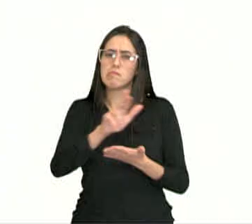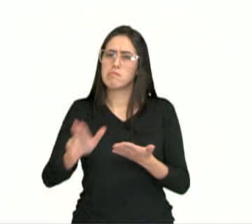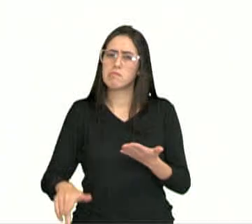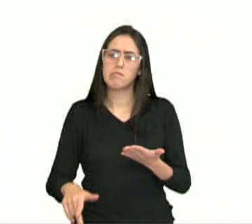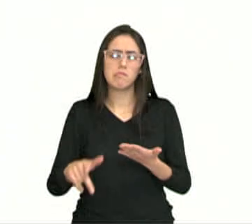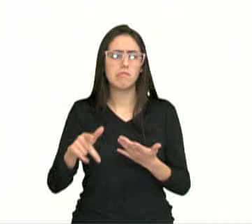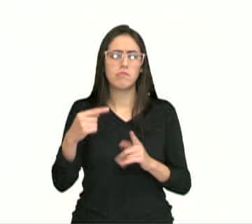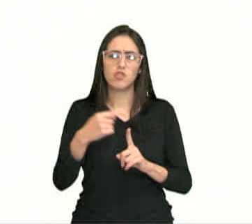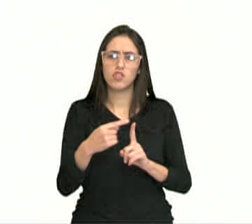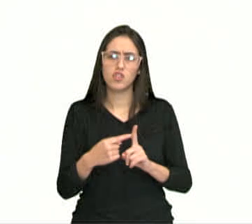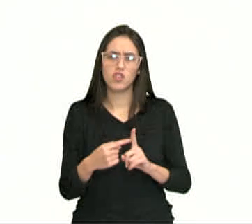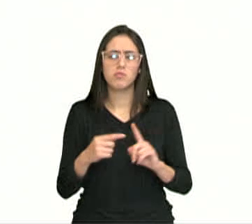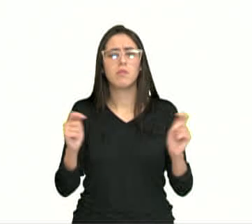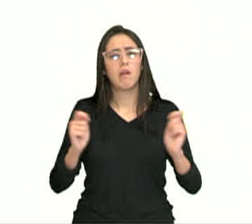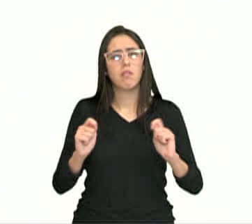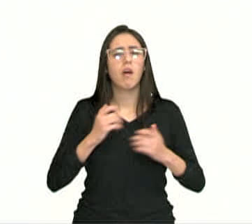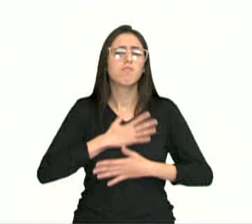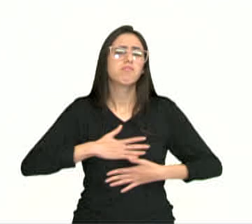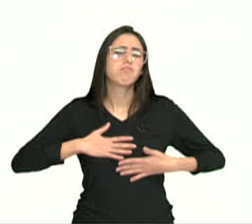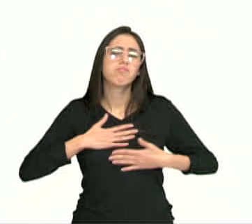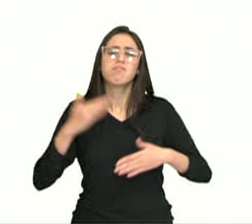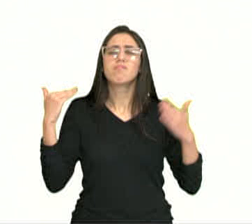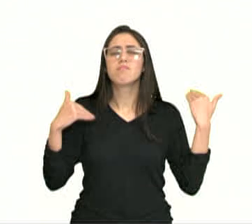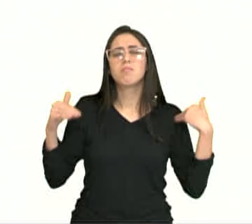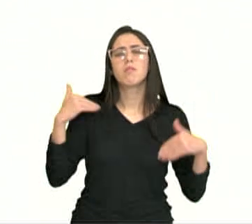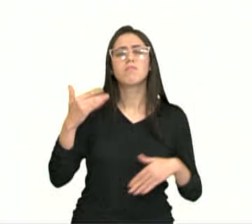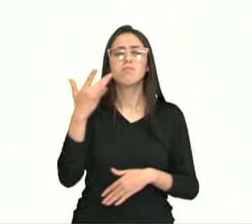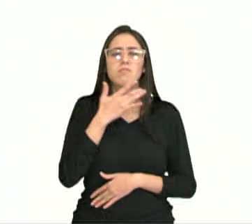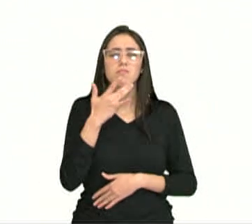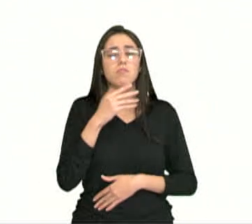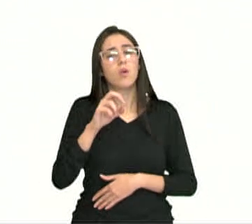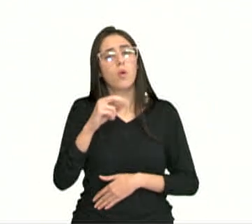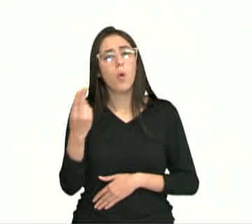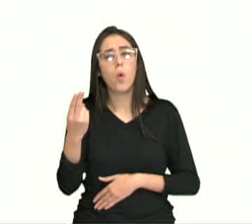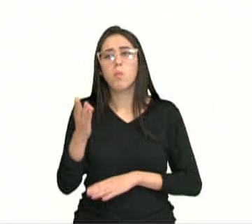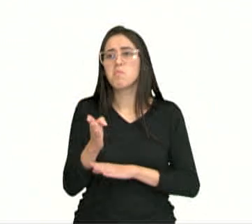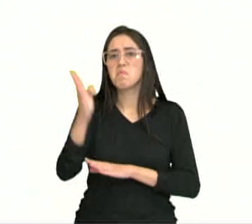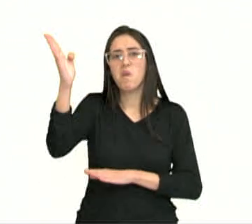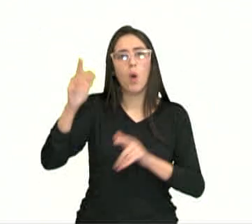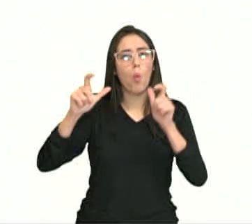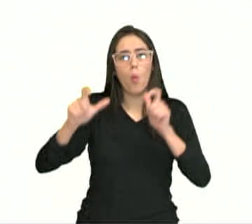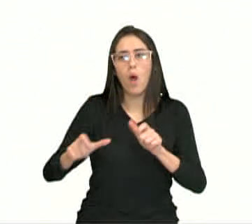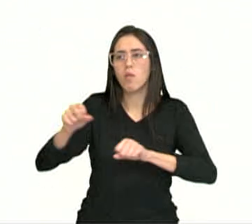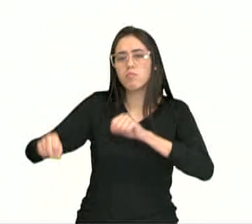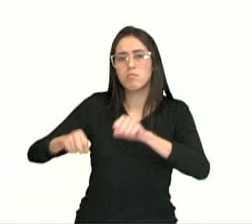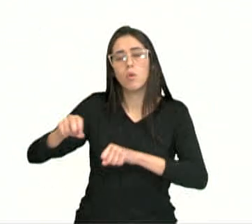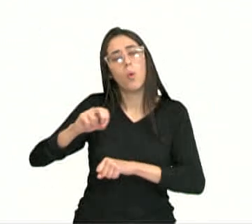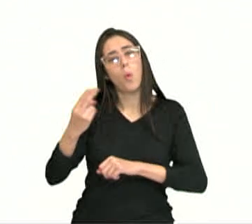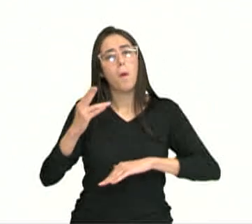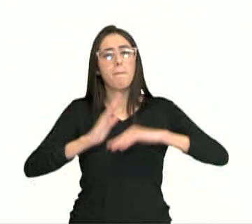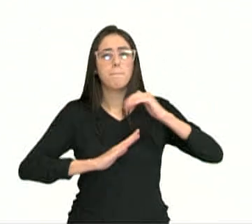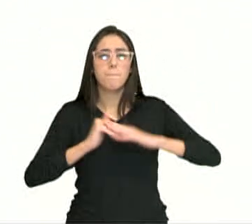como ciclismo para lazer, ciclismo como meio de transporte, ciclismo profissional,